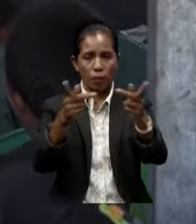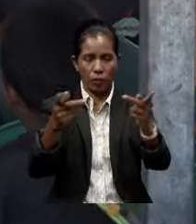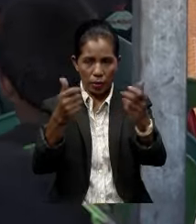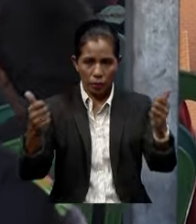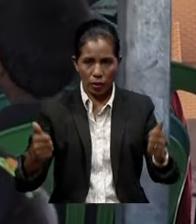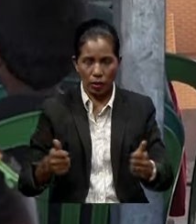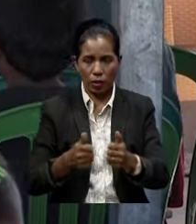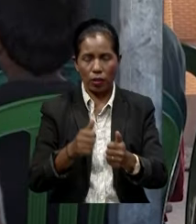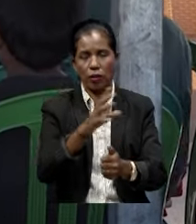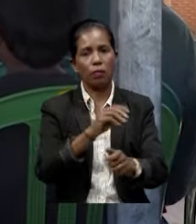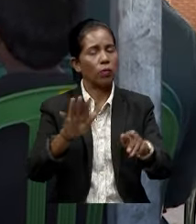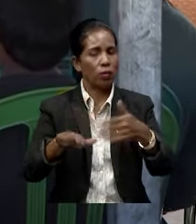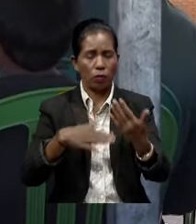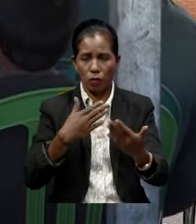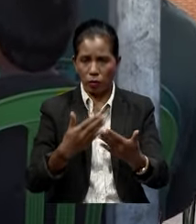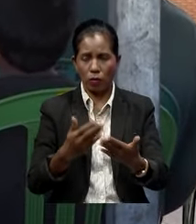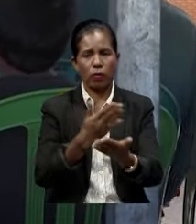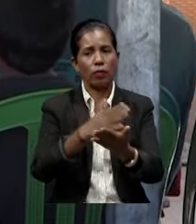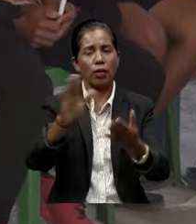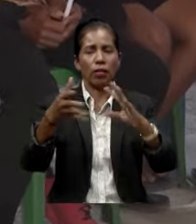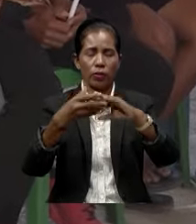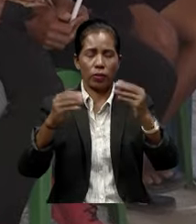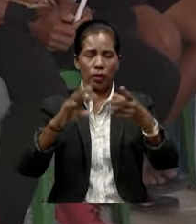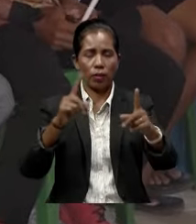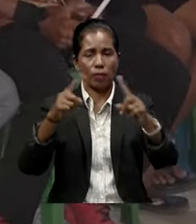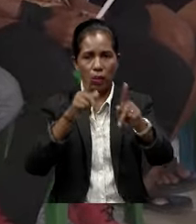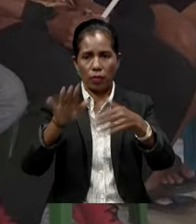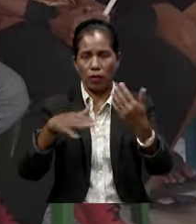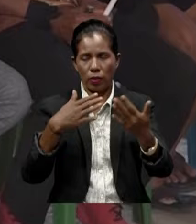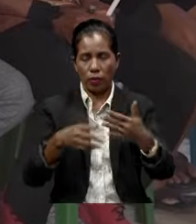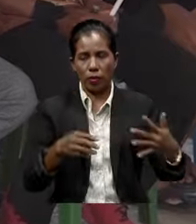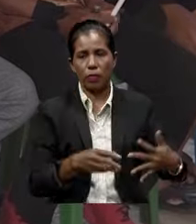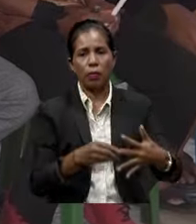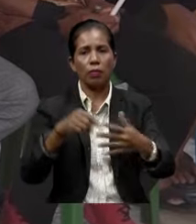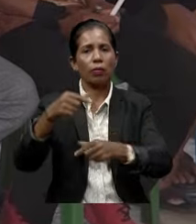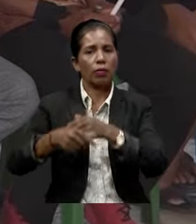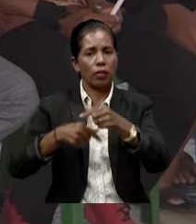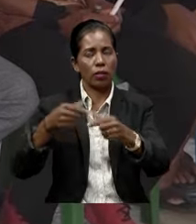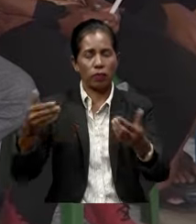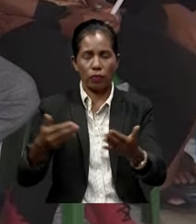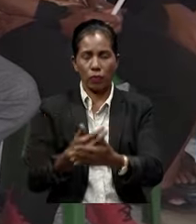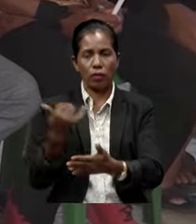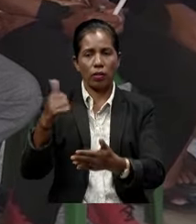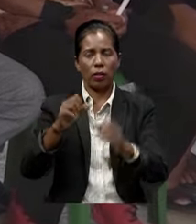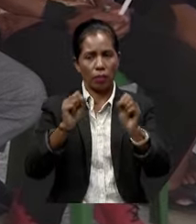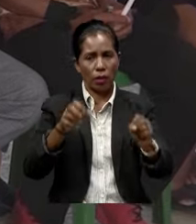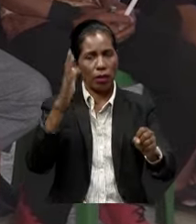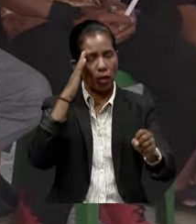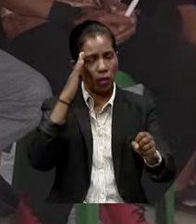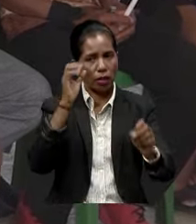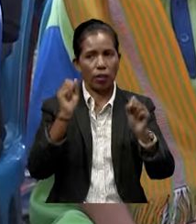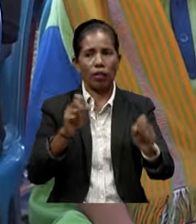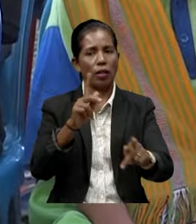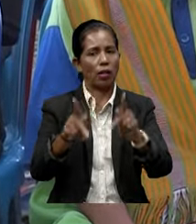administrativo no município Sirahotu, onde faz a história né, ba comunidade, liu-liu ba geração fon Sira atu bele hatene, no né, e